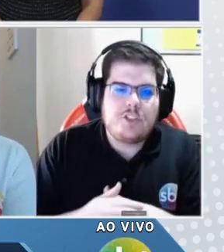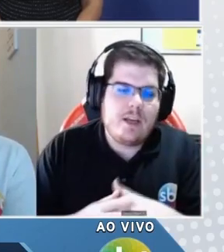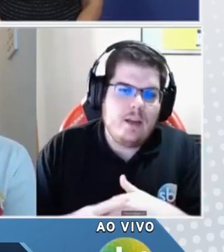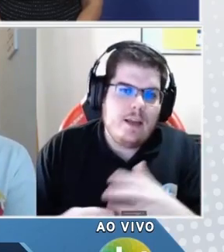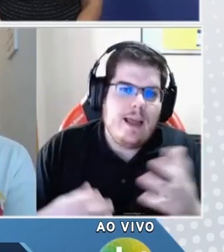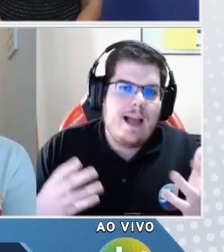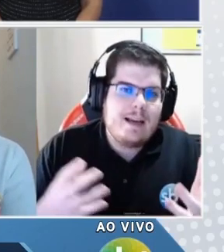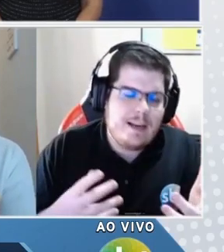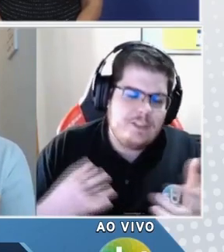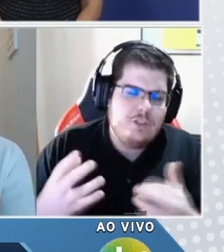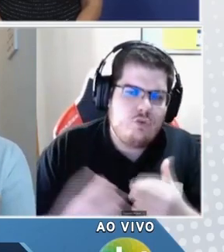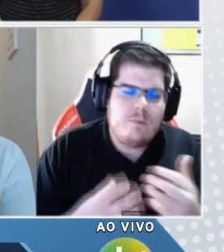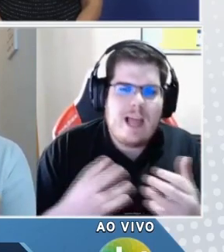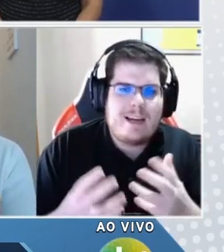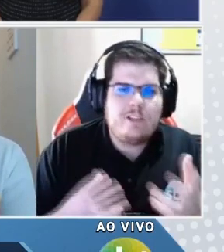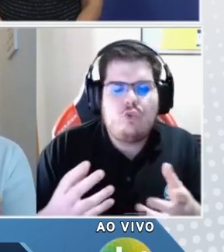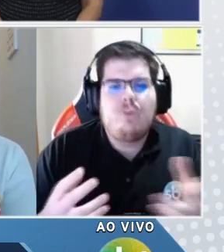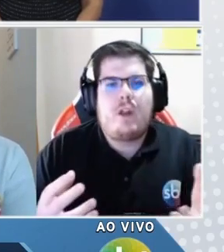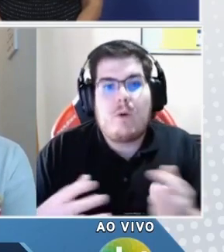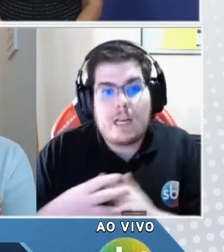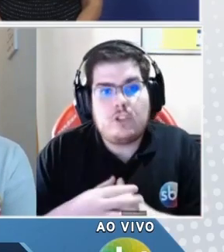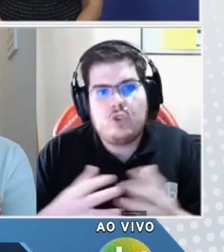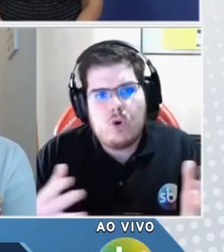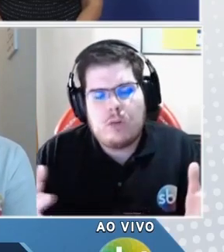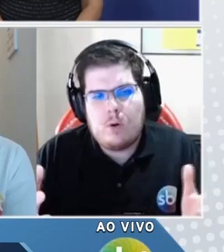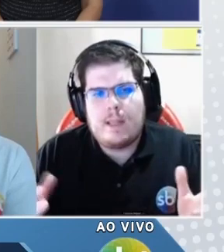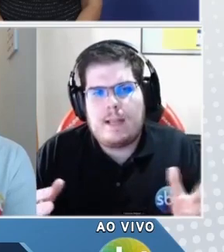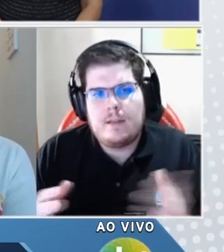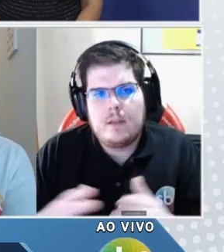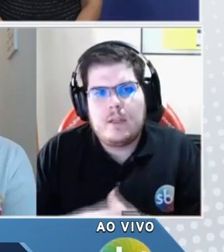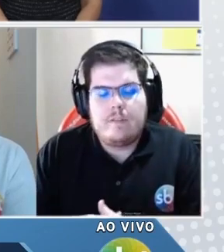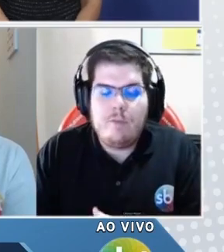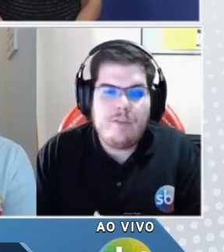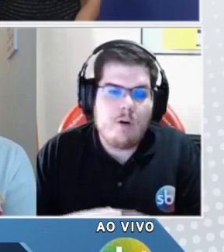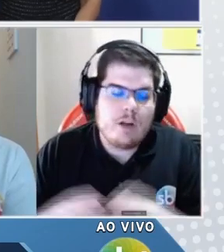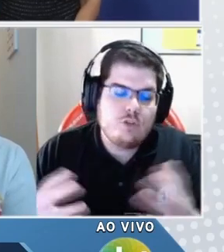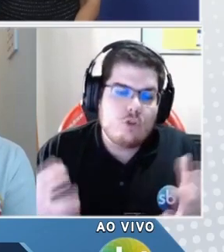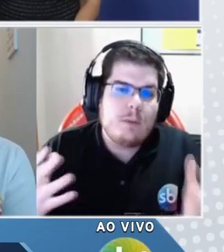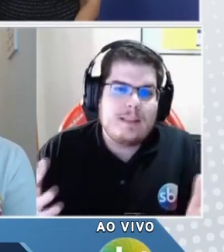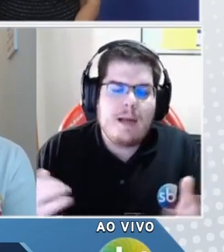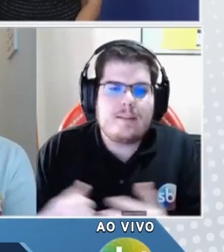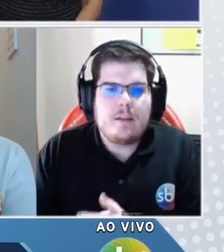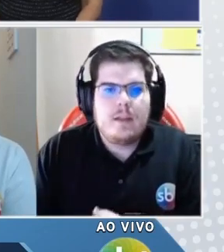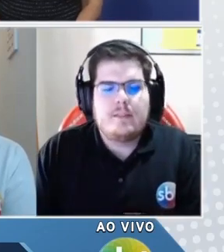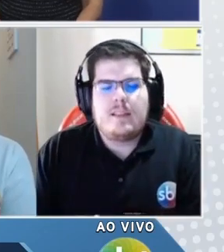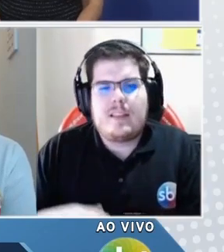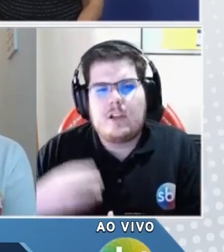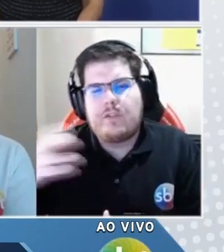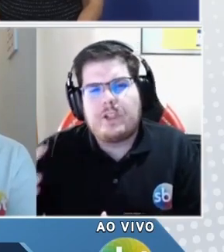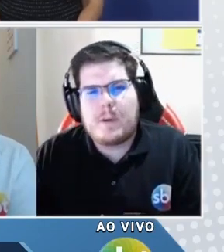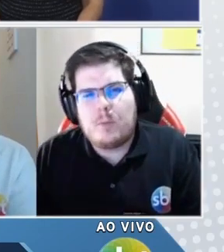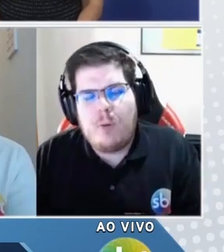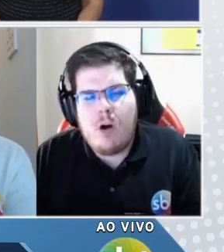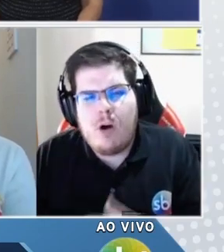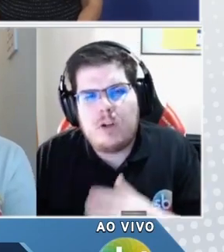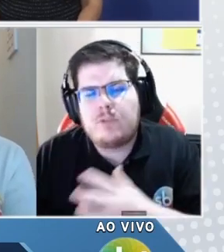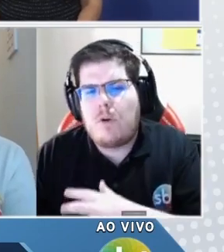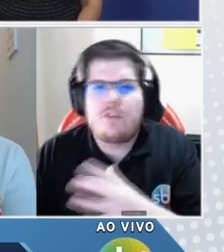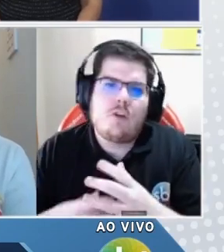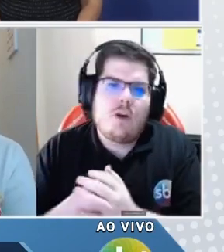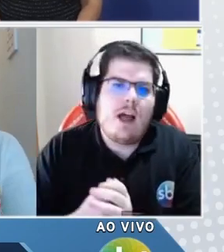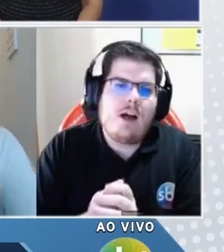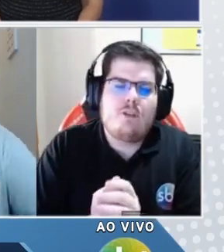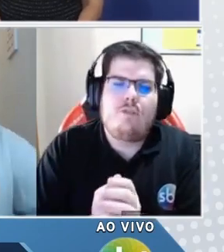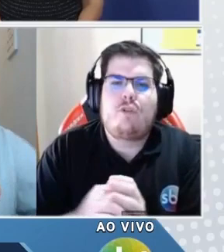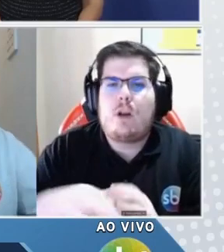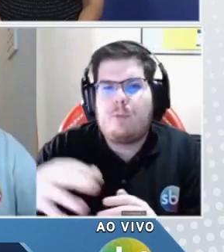e PSG, é a grande dúvida, é o grande jogo da rodada. Vamos ver, o grande jogo do mata-mata. Você tem a Juventus pegando o Porto, com o